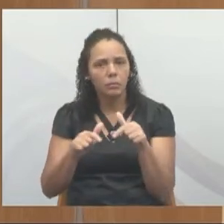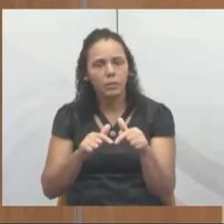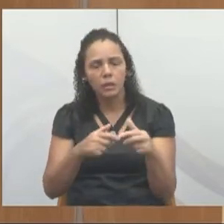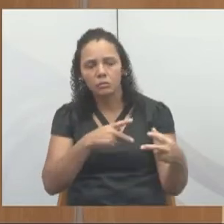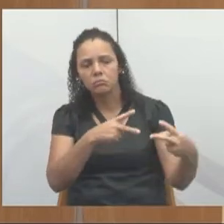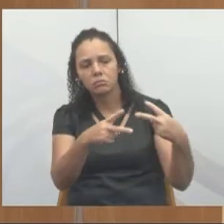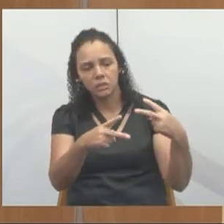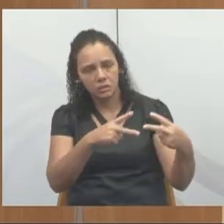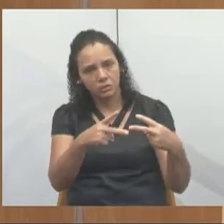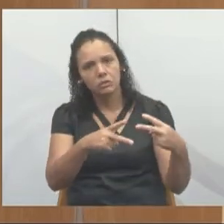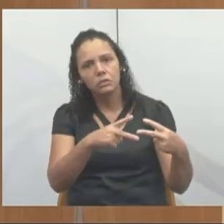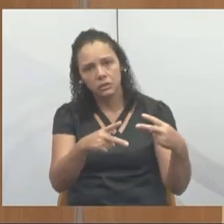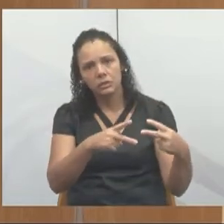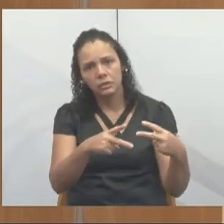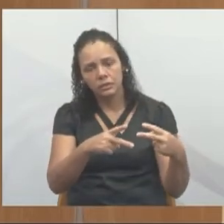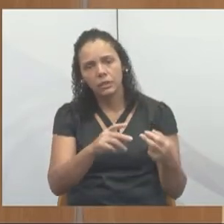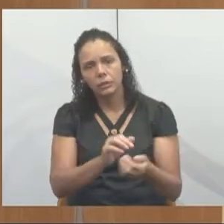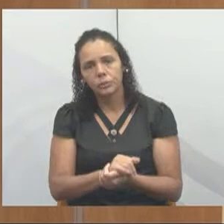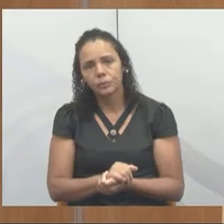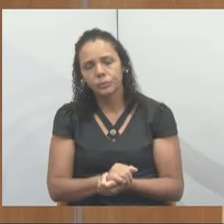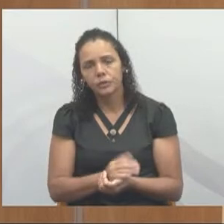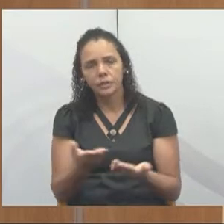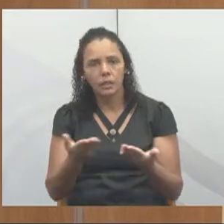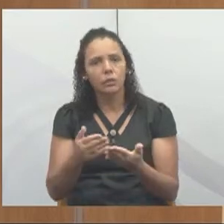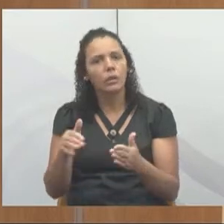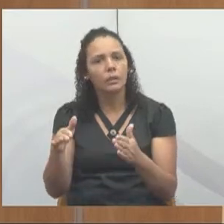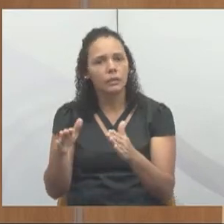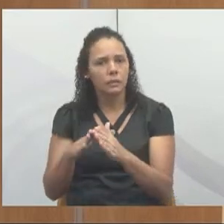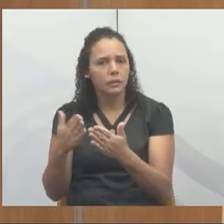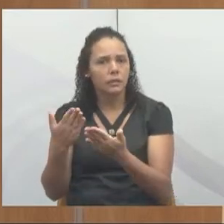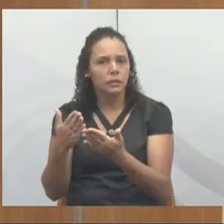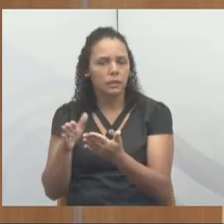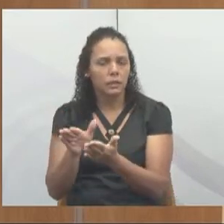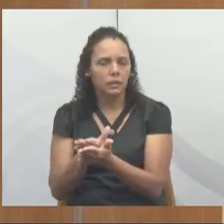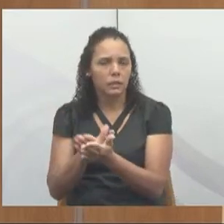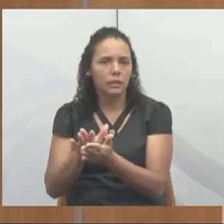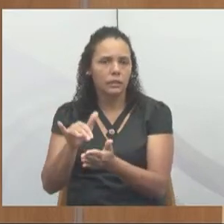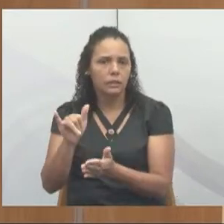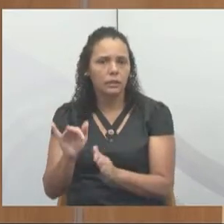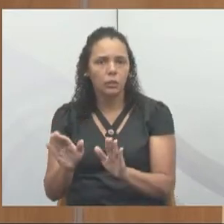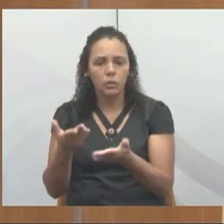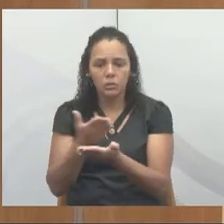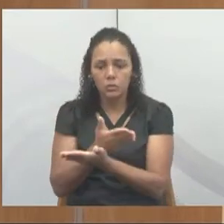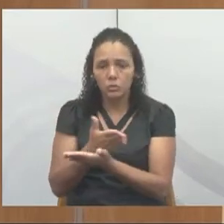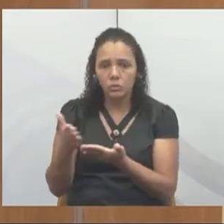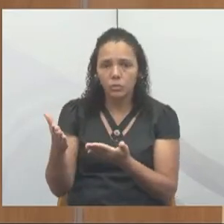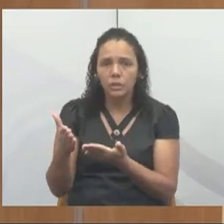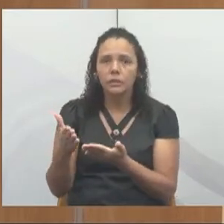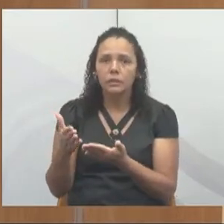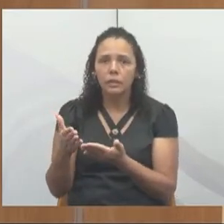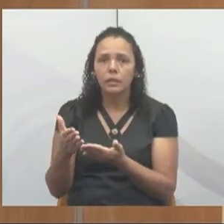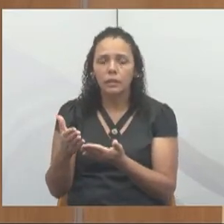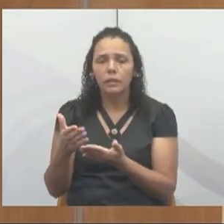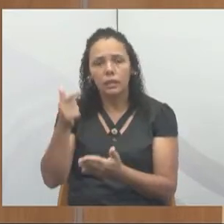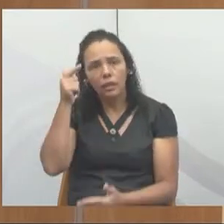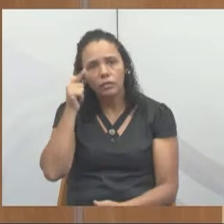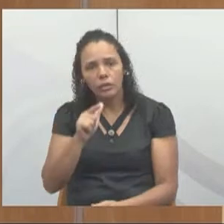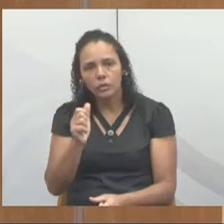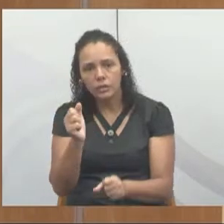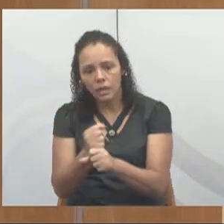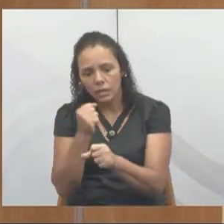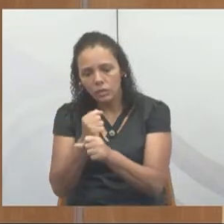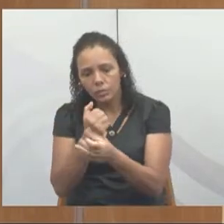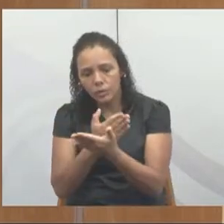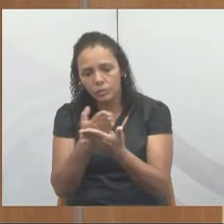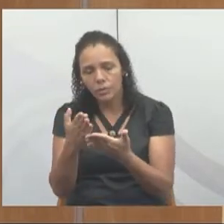São José, então ela está presente aqui na região, e assim que ela assumir, aí já se torna possível começar as obras,